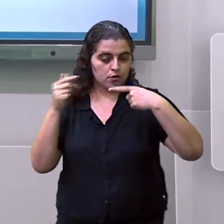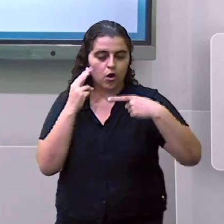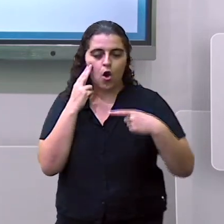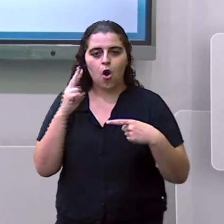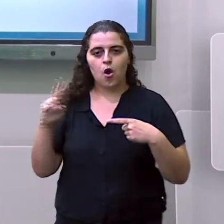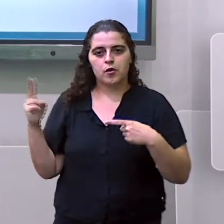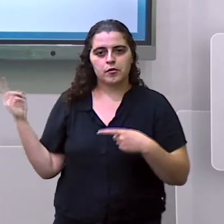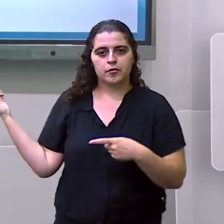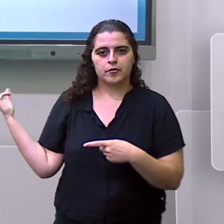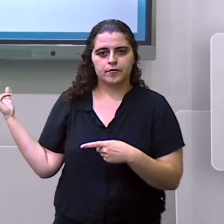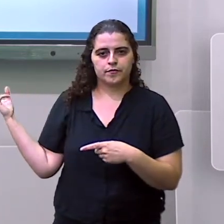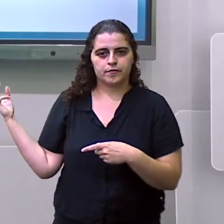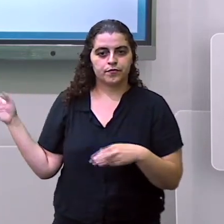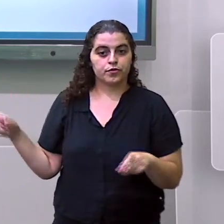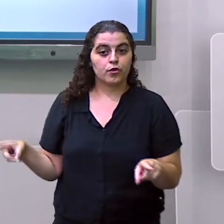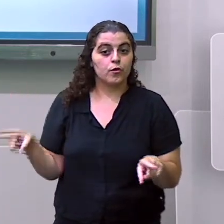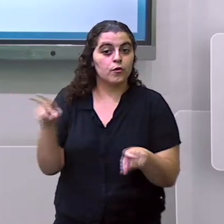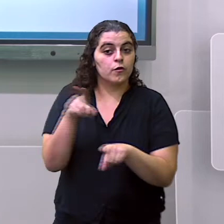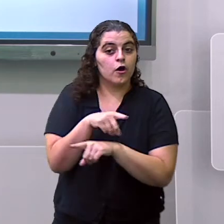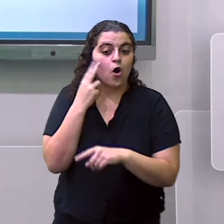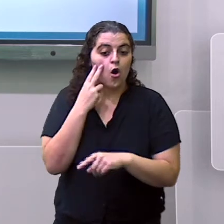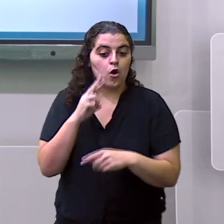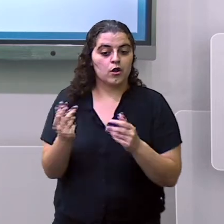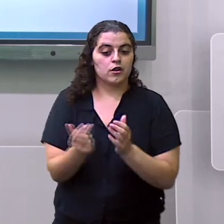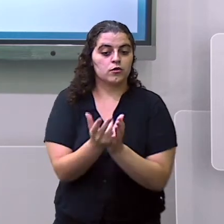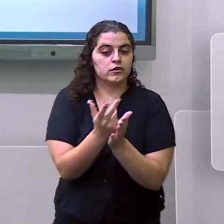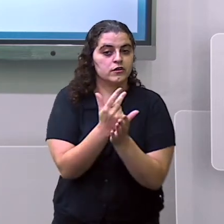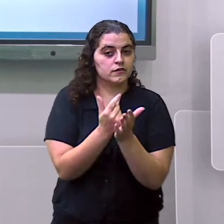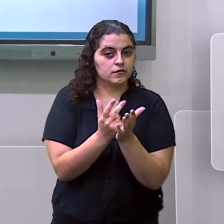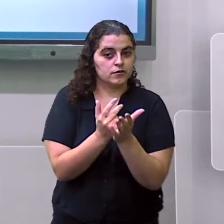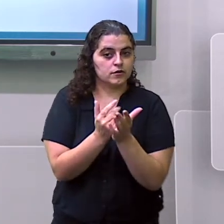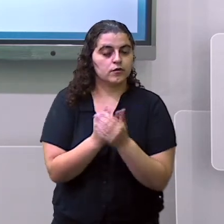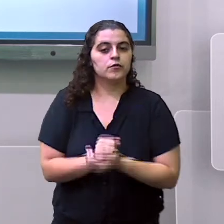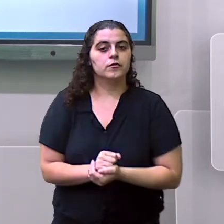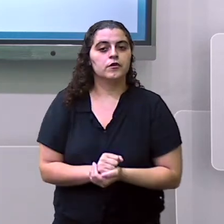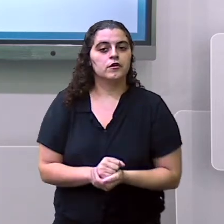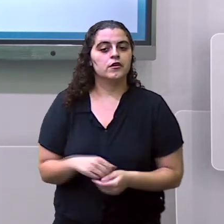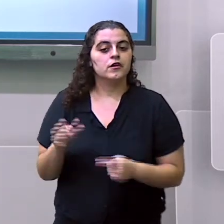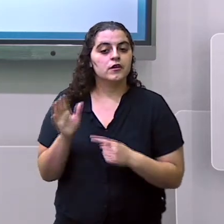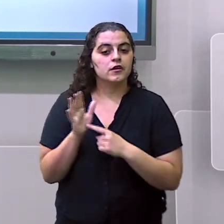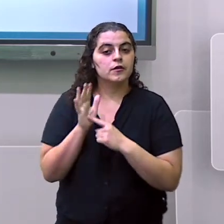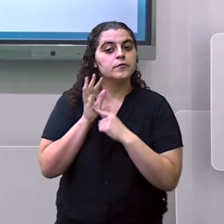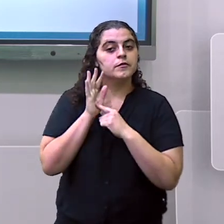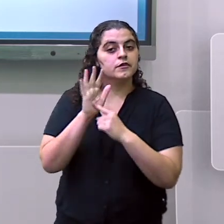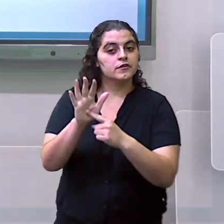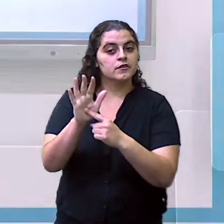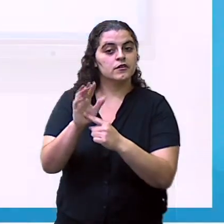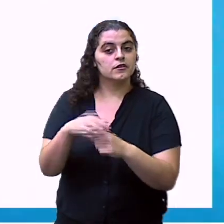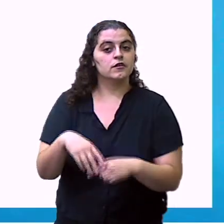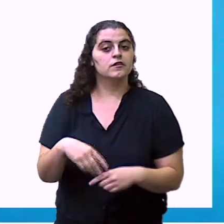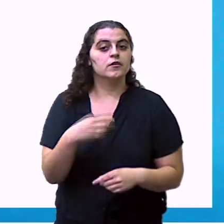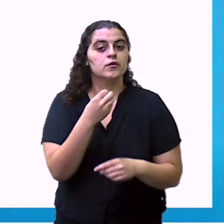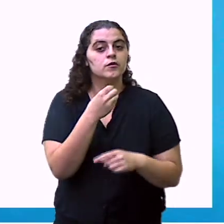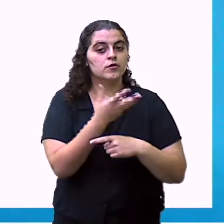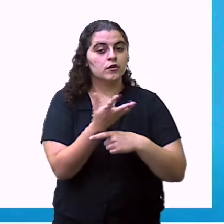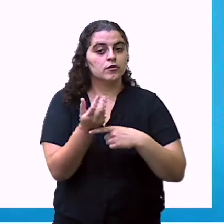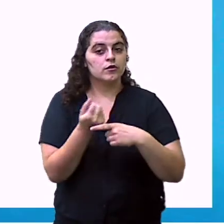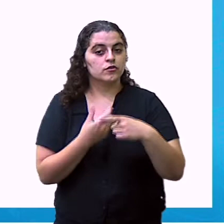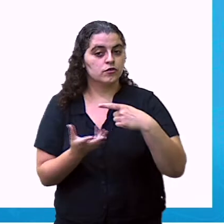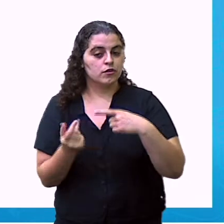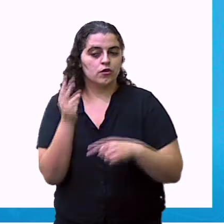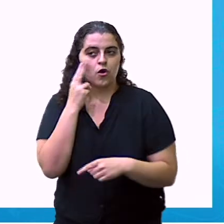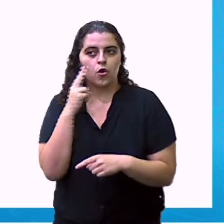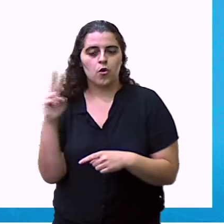o inverso. Olhar no desenho essa fração imprópria e trazer ela para o número fracionário. Então, eu tenho aqui